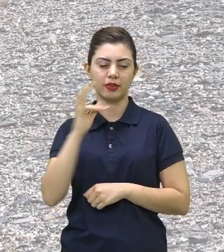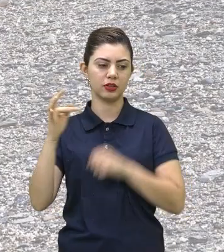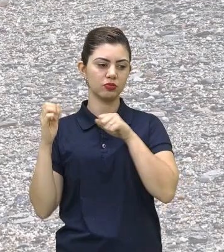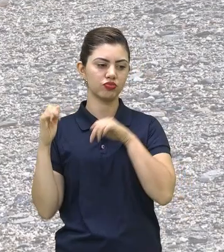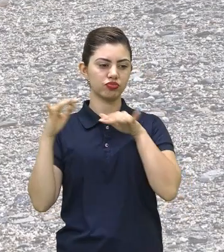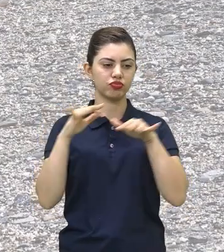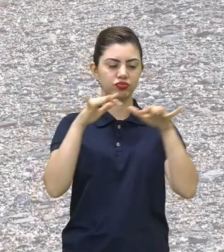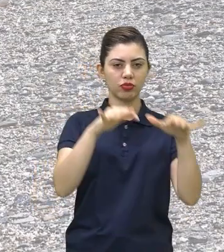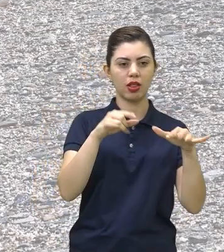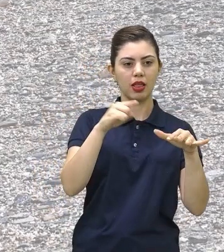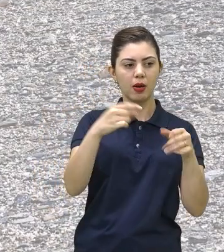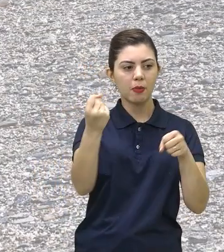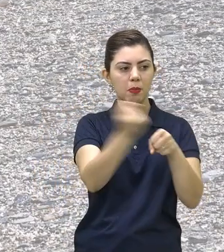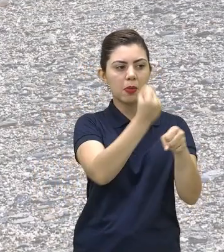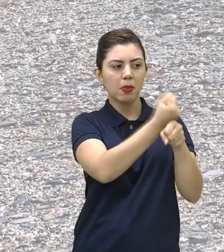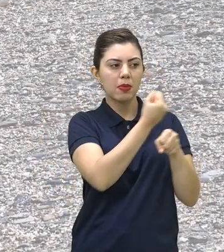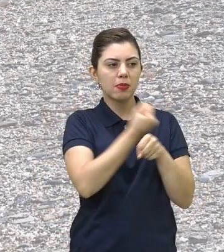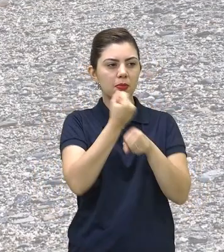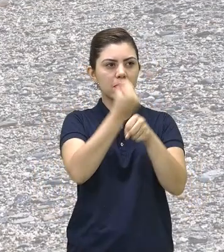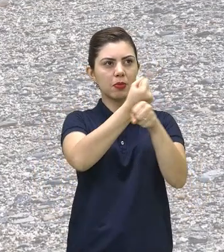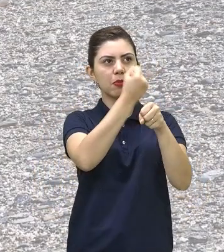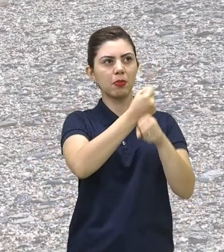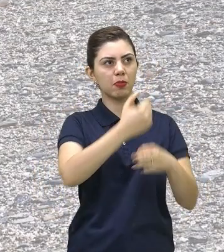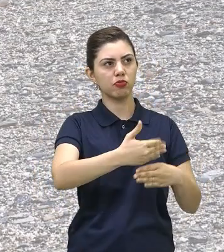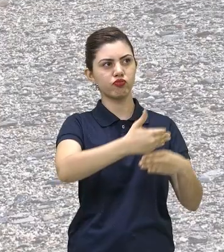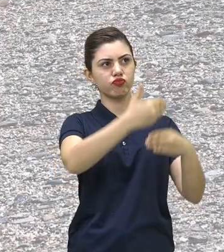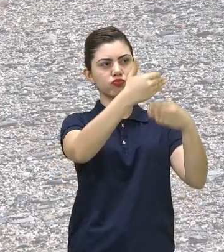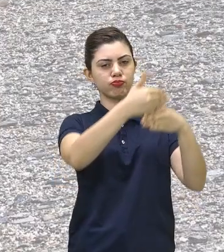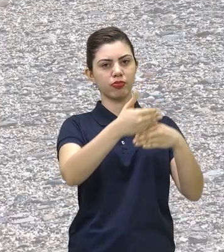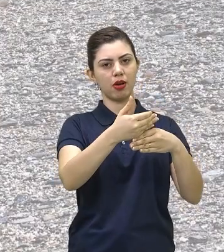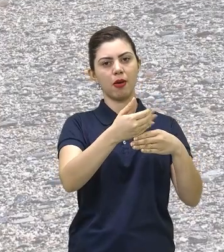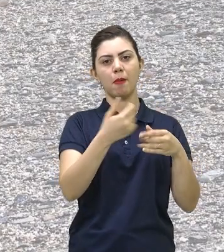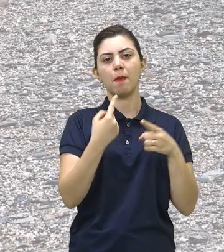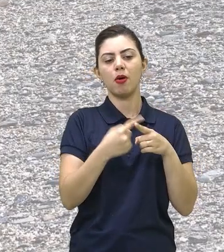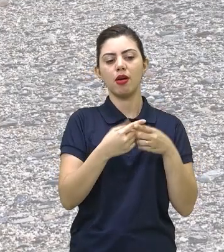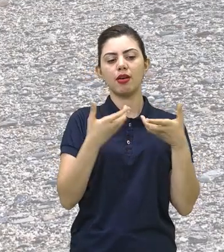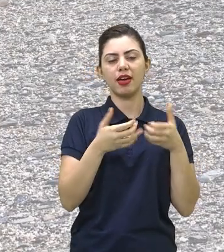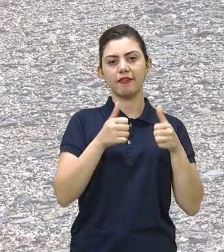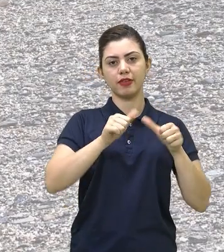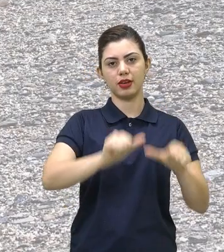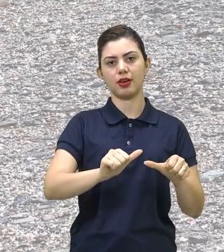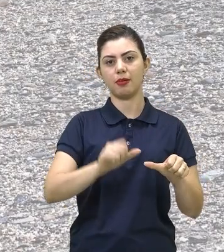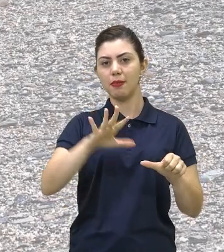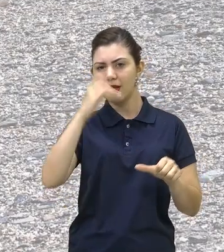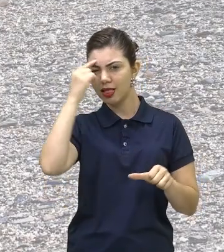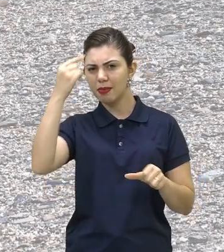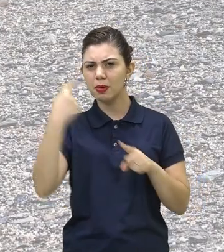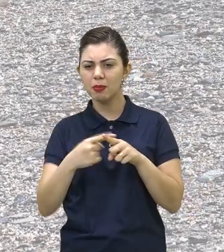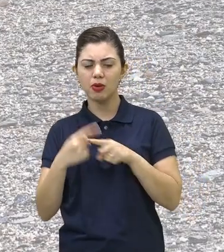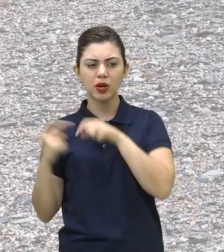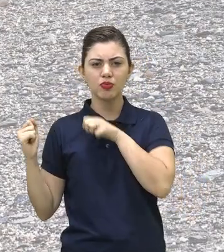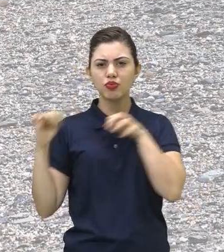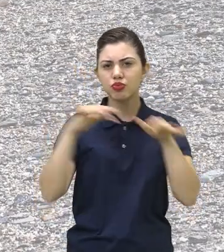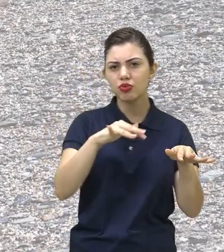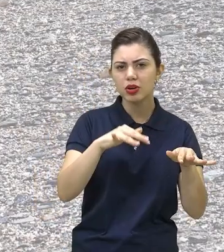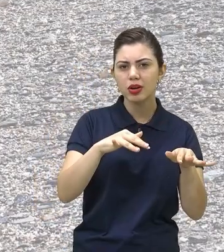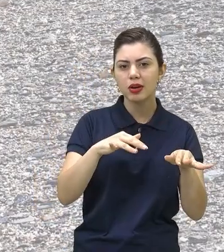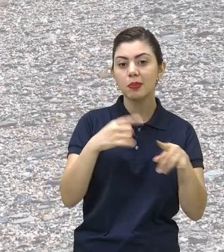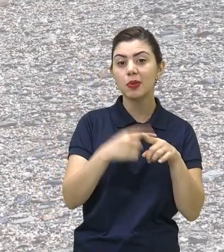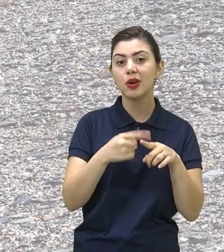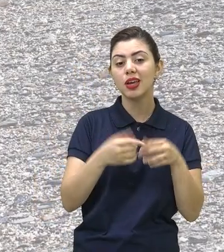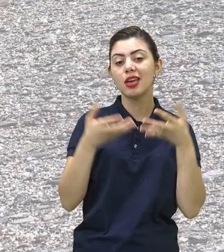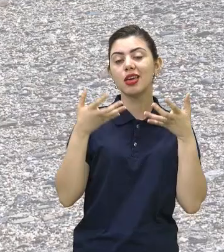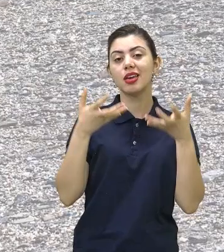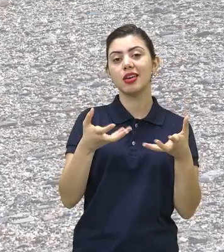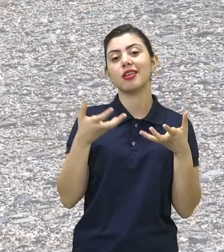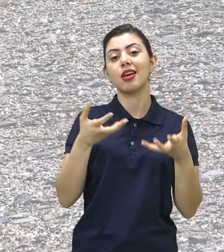minha expansão e ficar ali. Lembra por que eu estou invadindo, então, essa localidade? Porque eu preciso